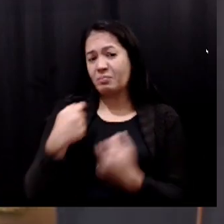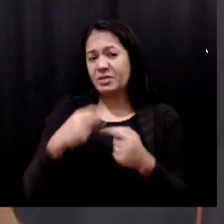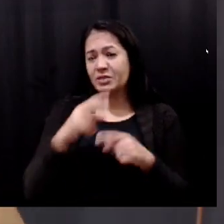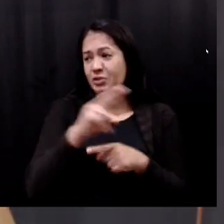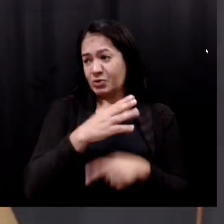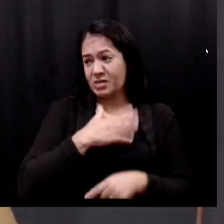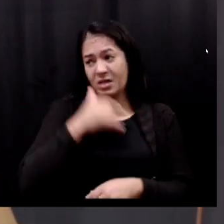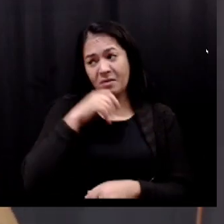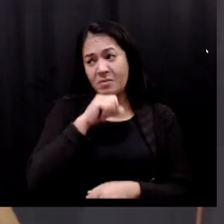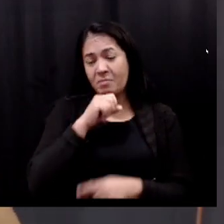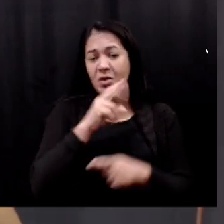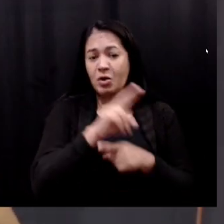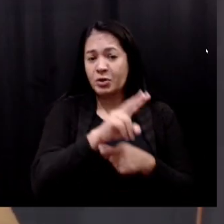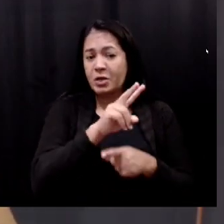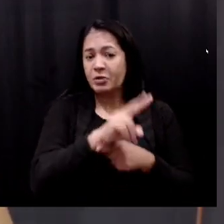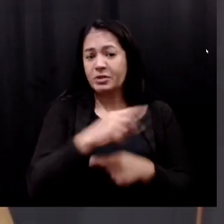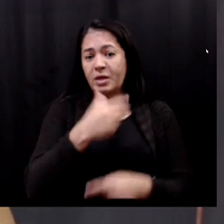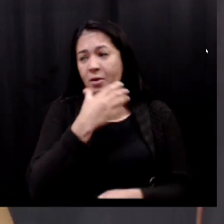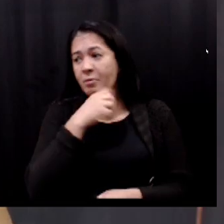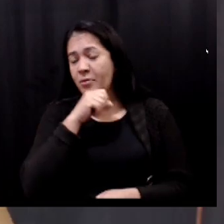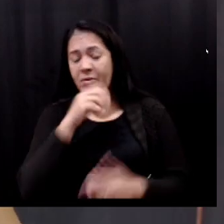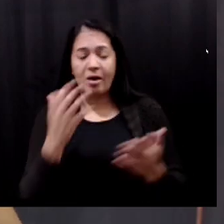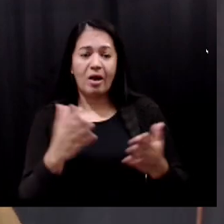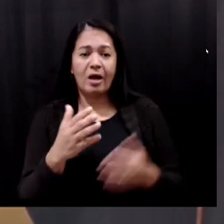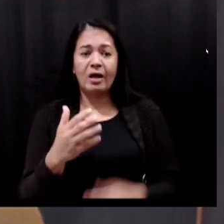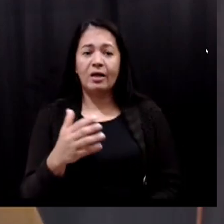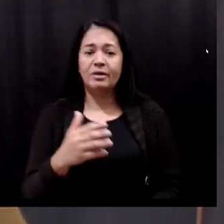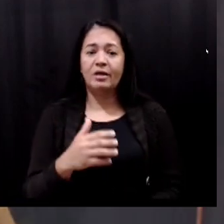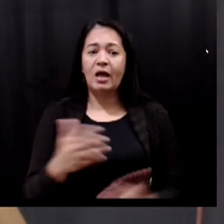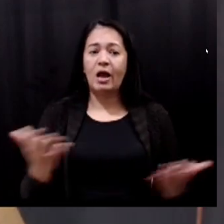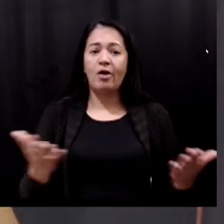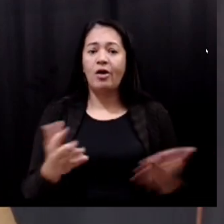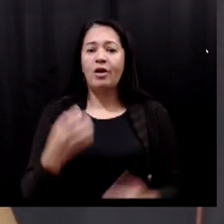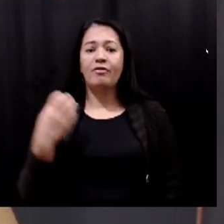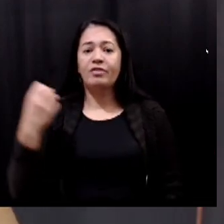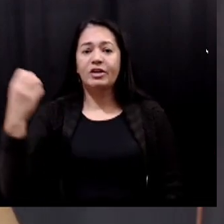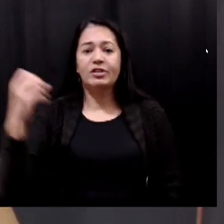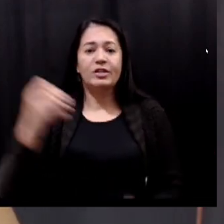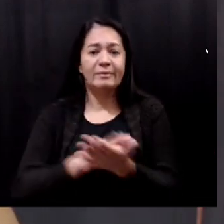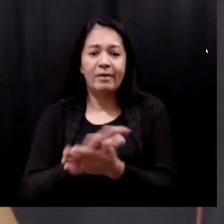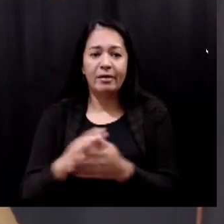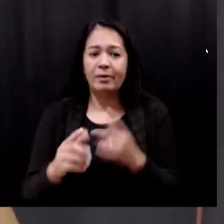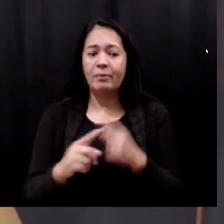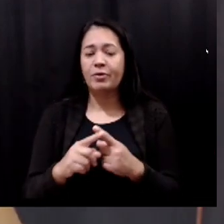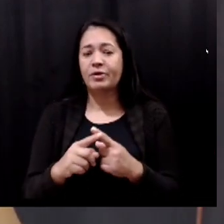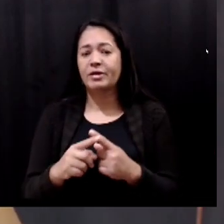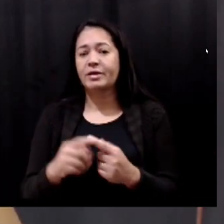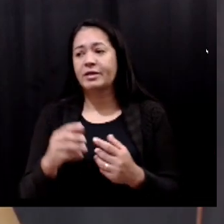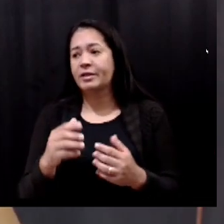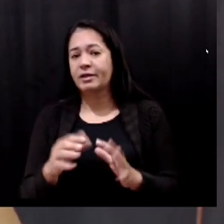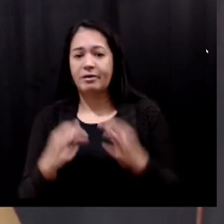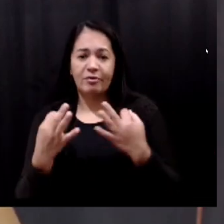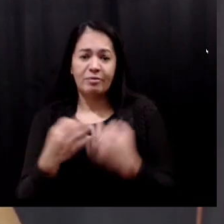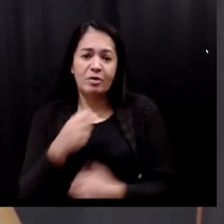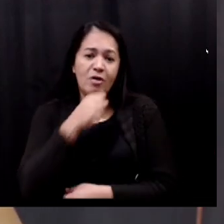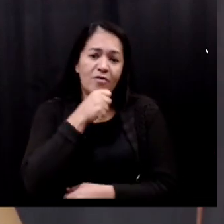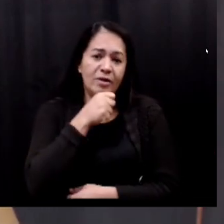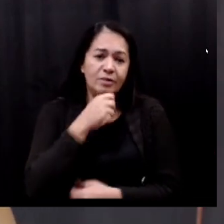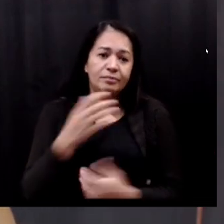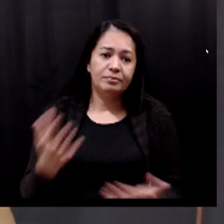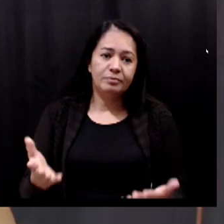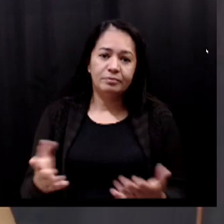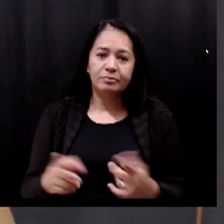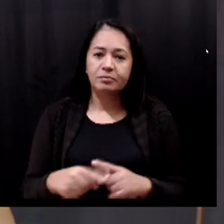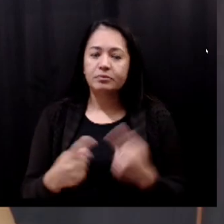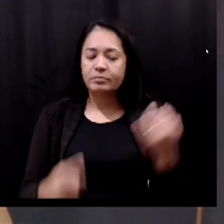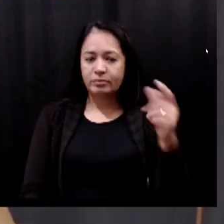porque meu pai está adoecido. Ah, eu nunca mais consegui viajar, porque eu tenho meus pais velhinhos, né? E uma coisa muito interessante, que dentro